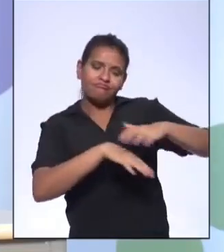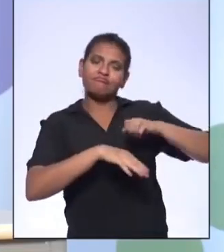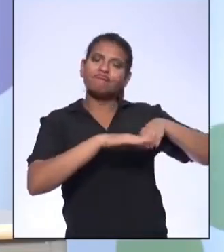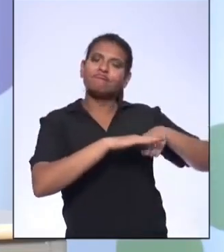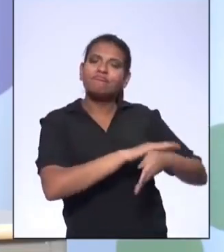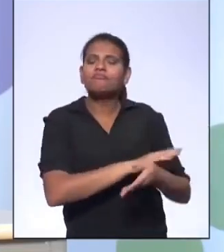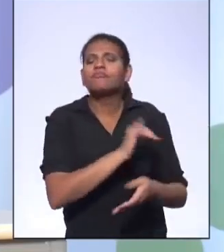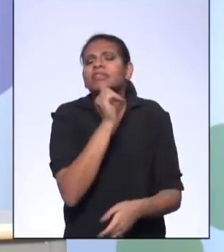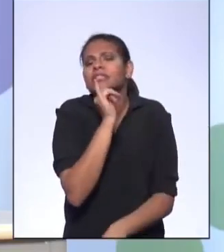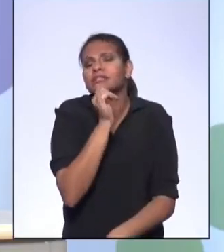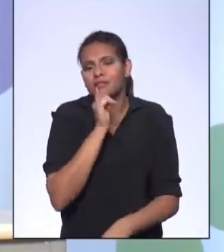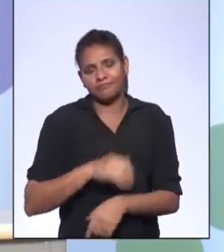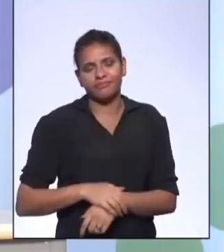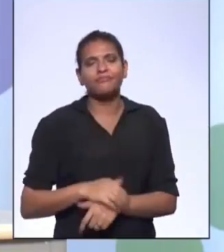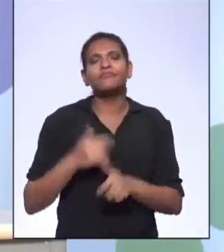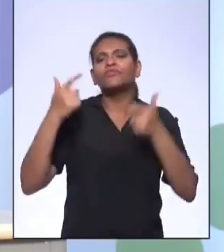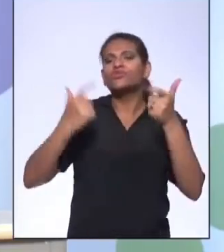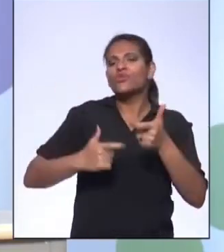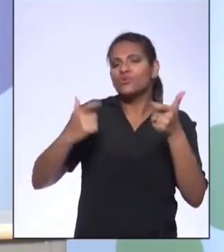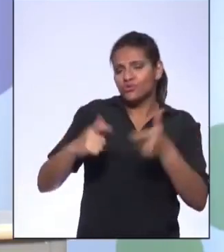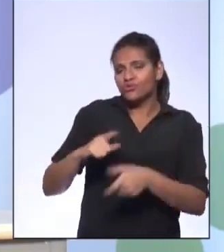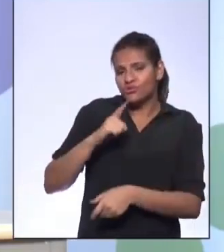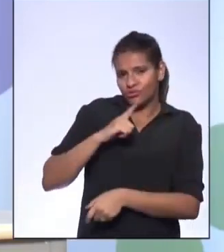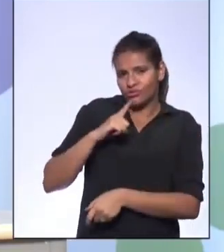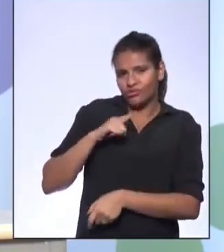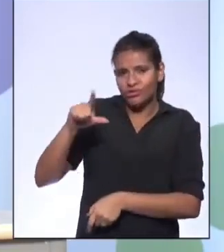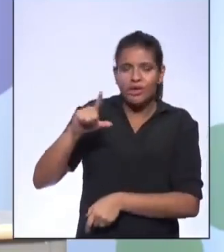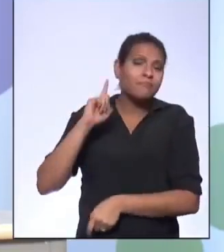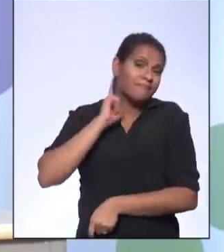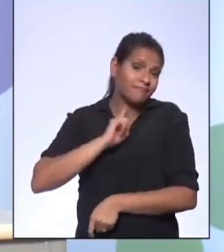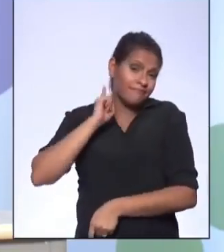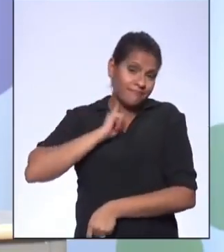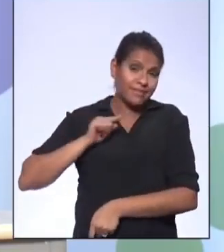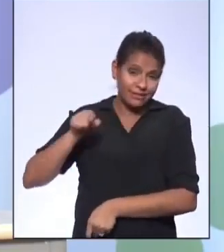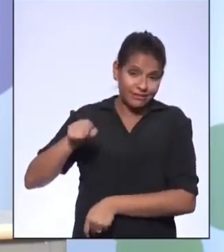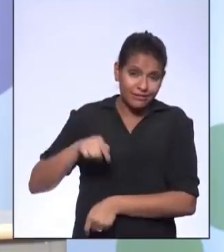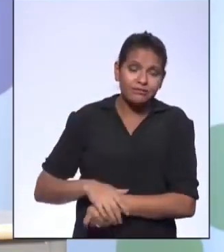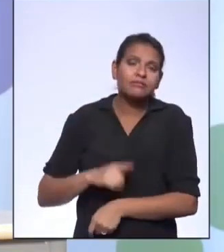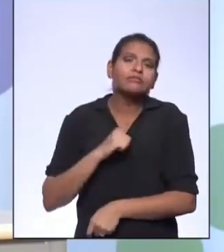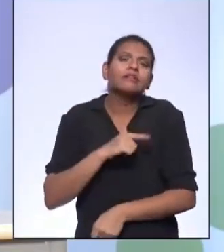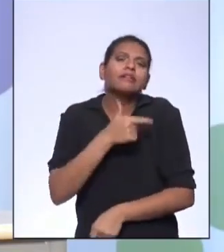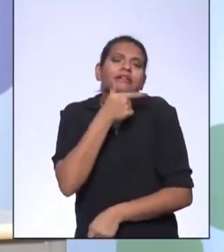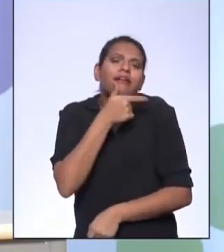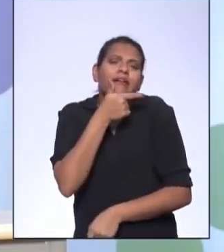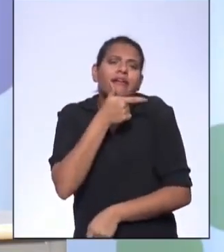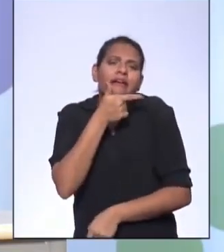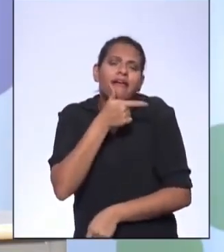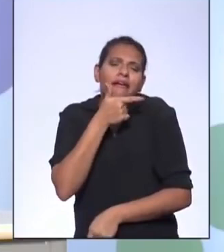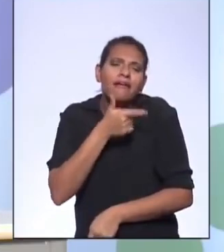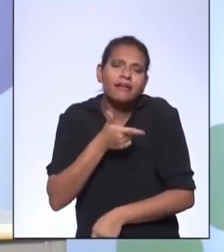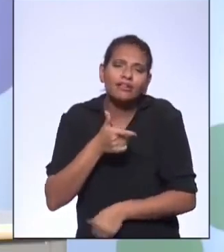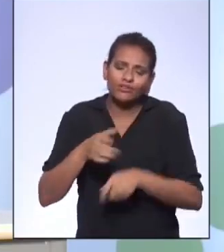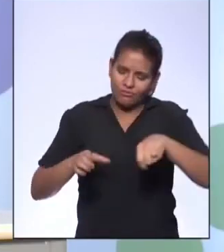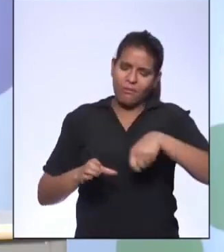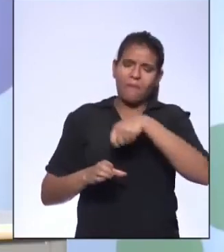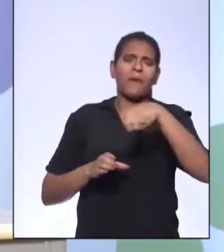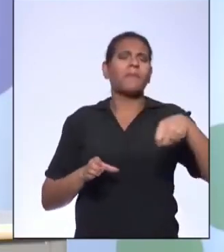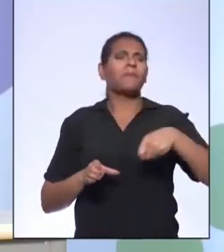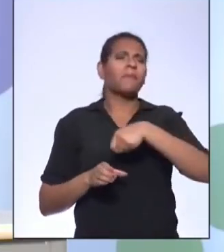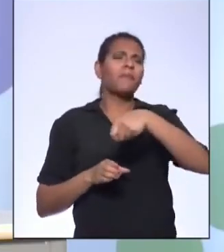de Minas. Então, o queijo, ele é material. Ele concretamente ele pode ser